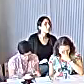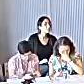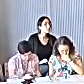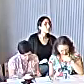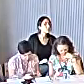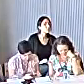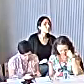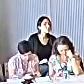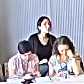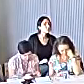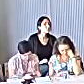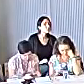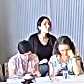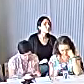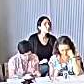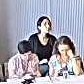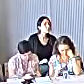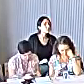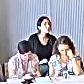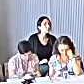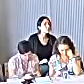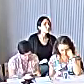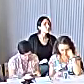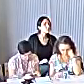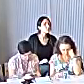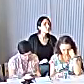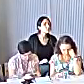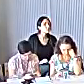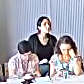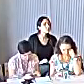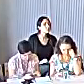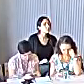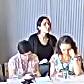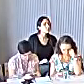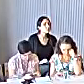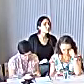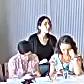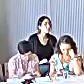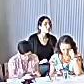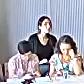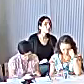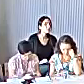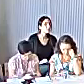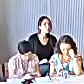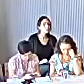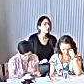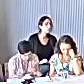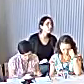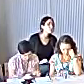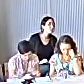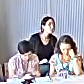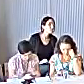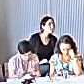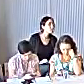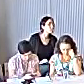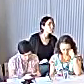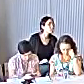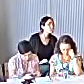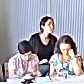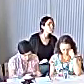professor da rede estadual de Minas Gerais também sou professor então nós temos que